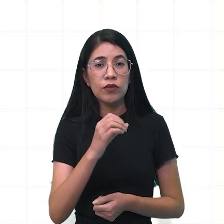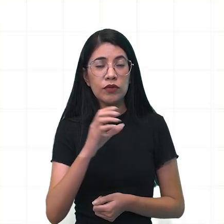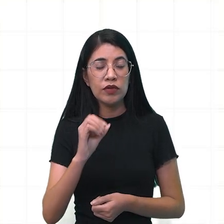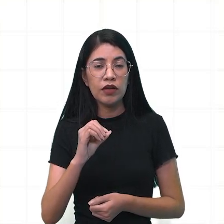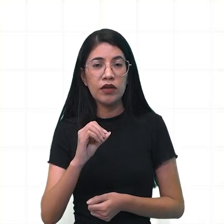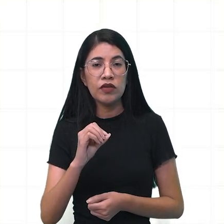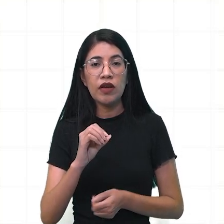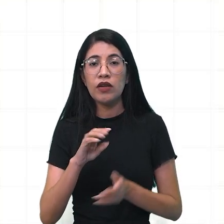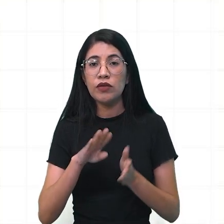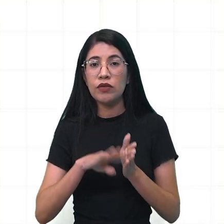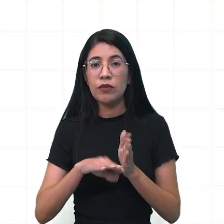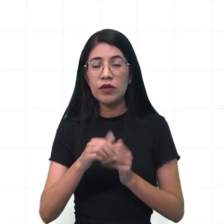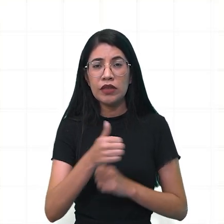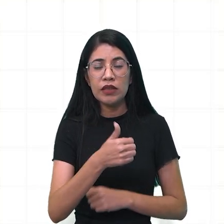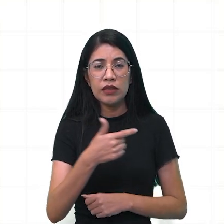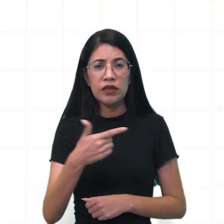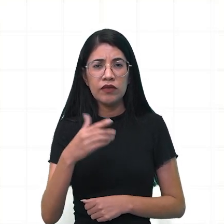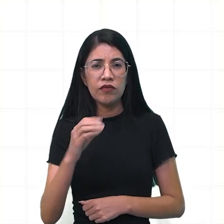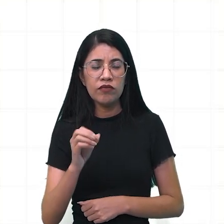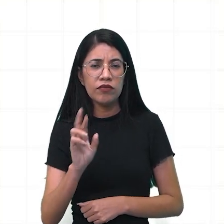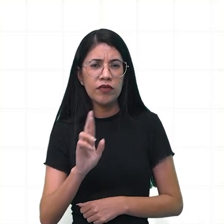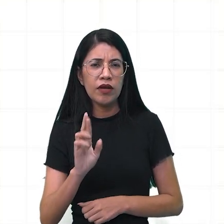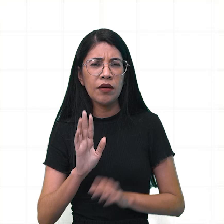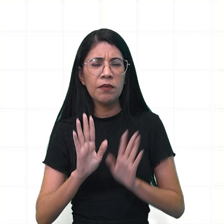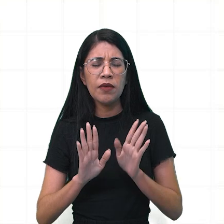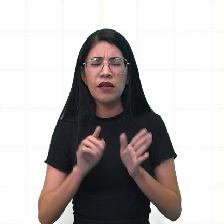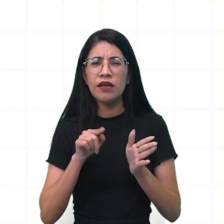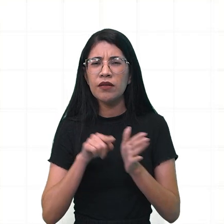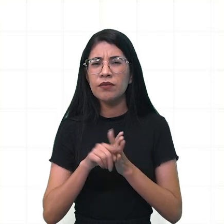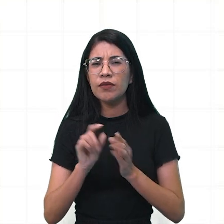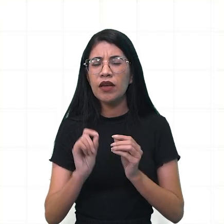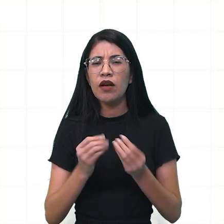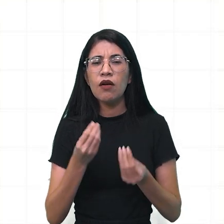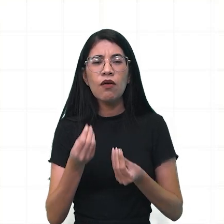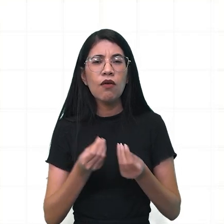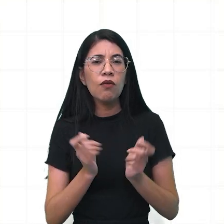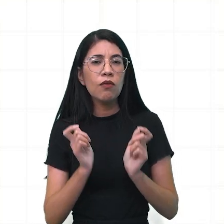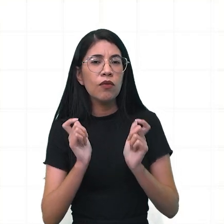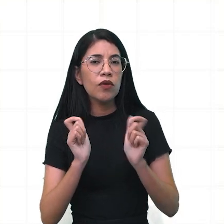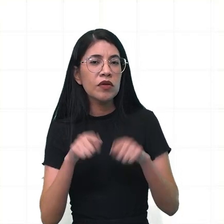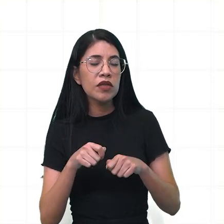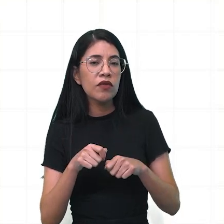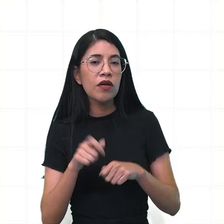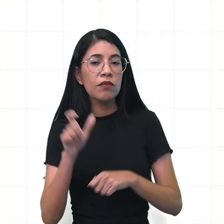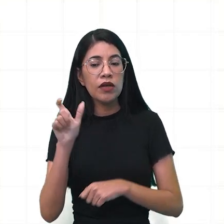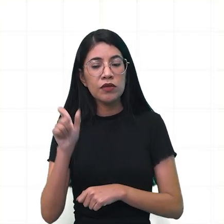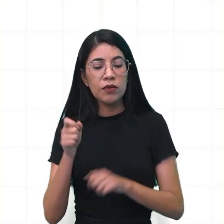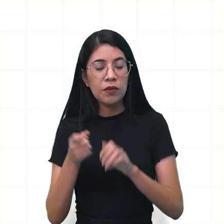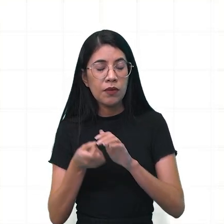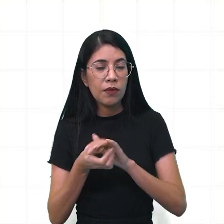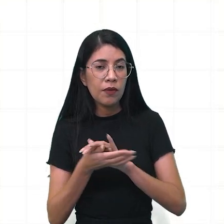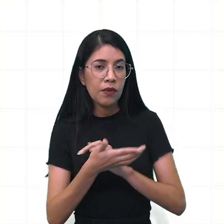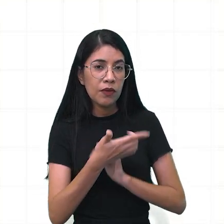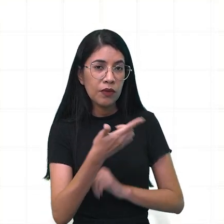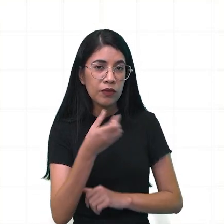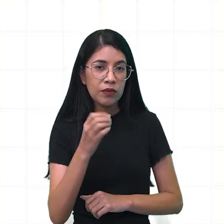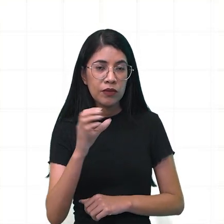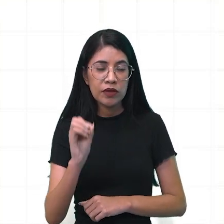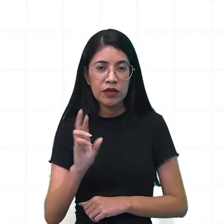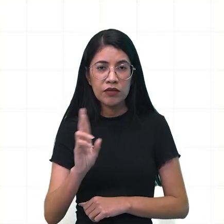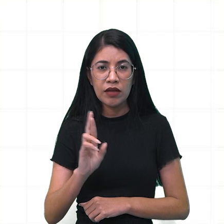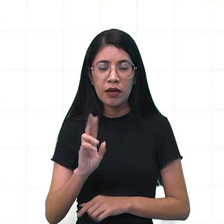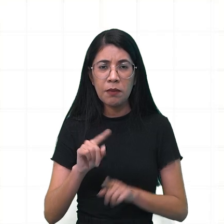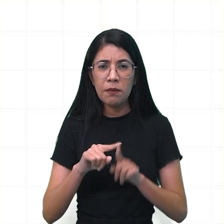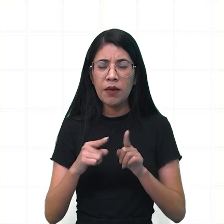R 120 aí você deve estar se perguntando Professor como que pode a pessoa ter depositado 200 e ela só tem